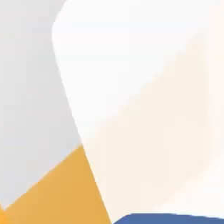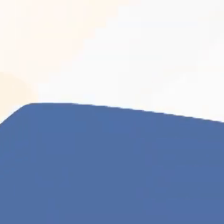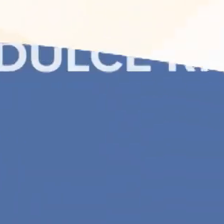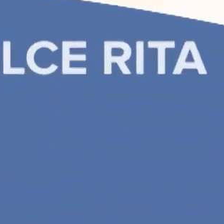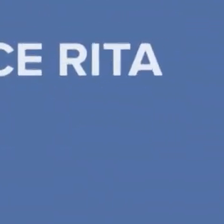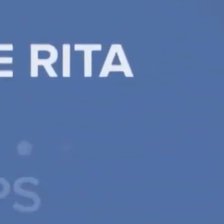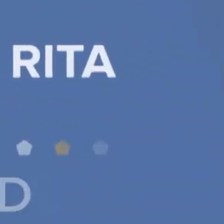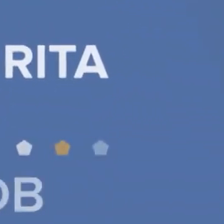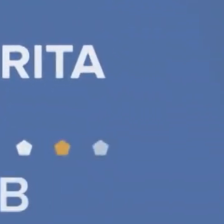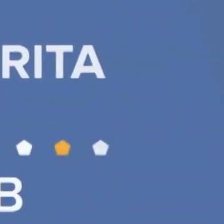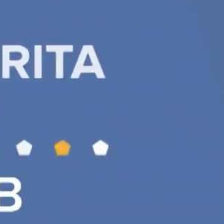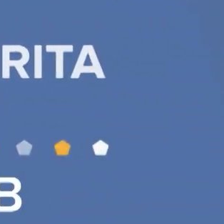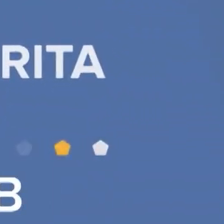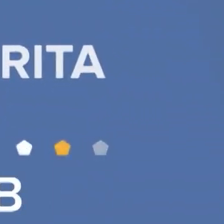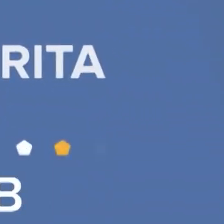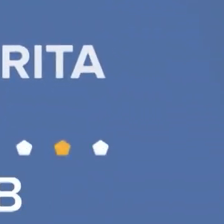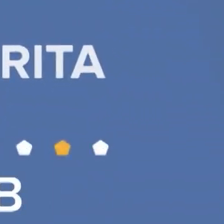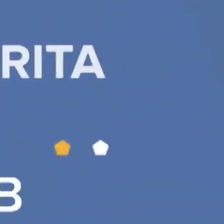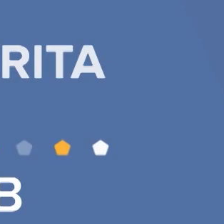Thank you.